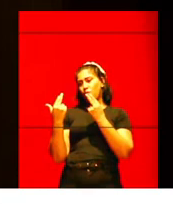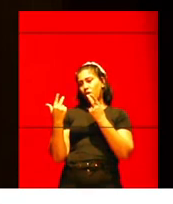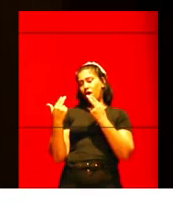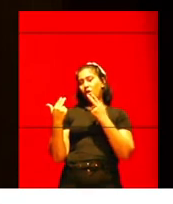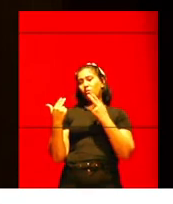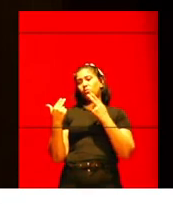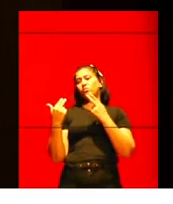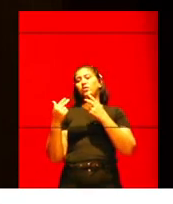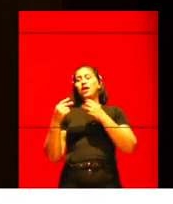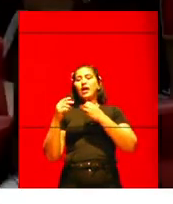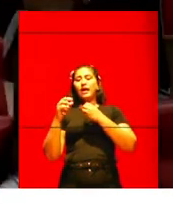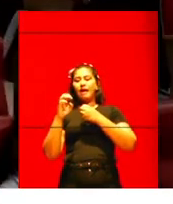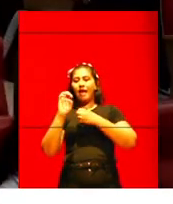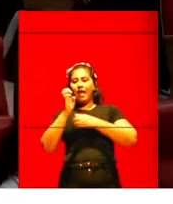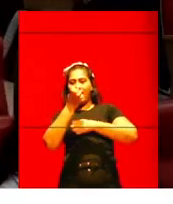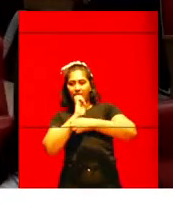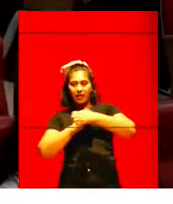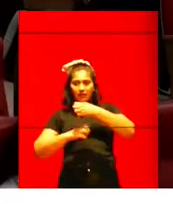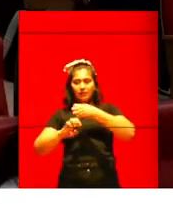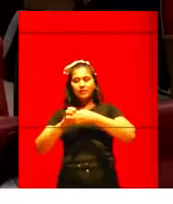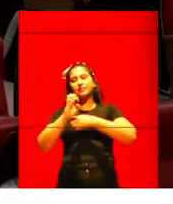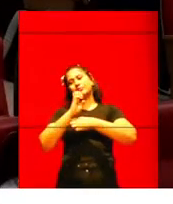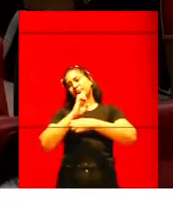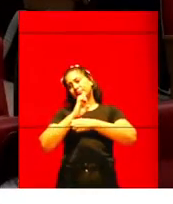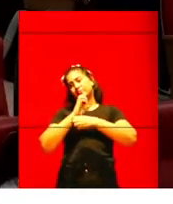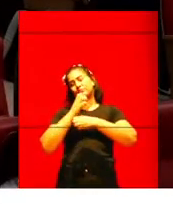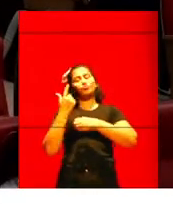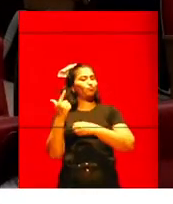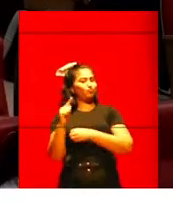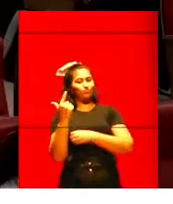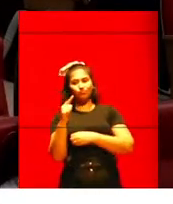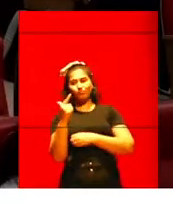que é heteroátomo, pessoal?